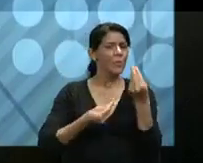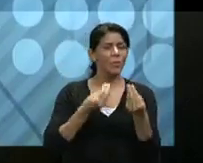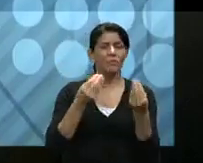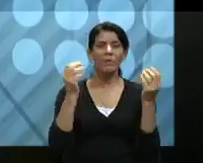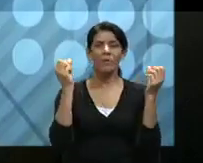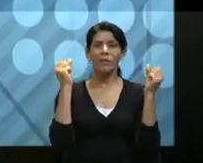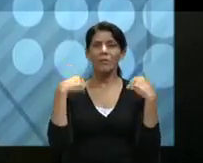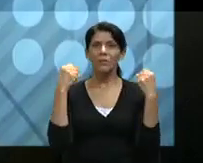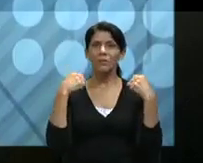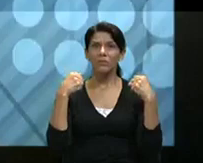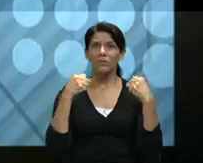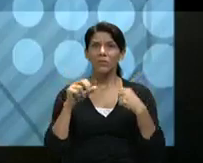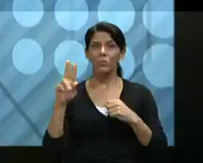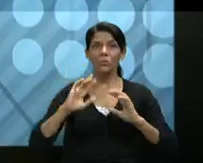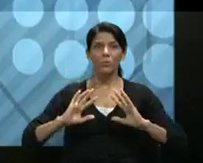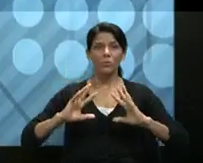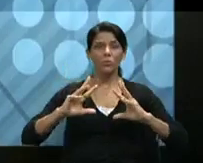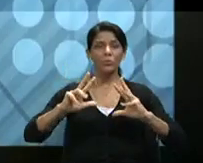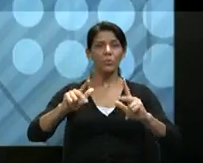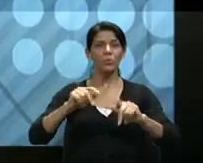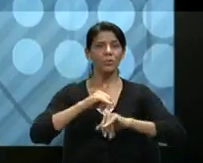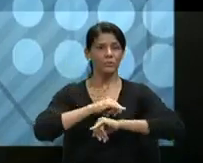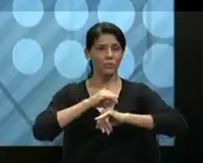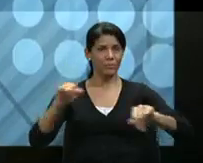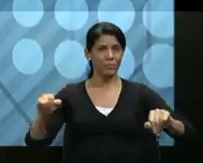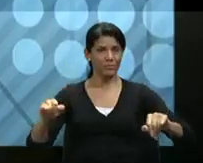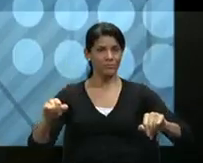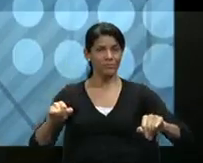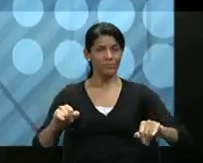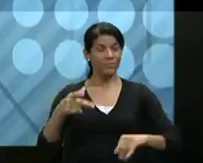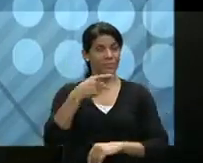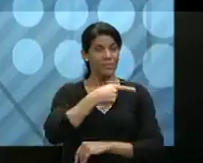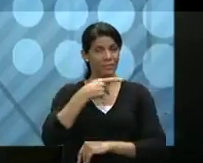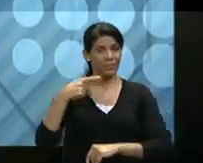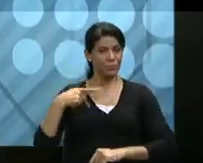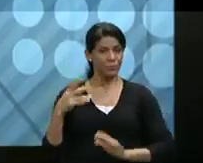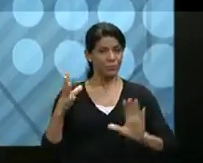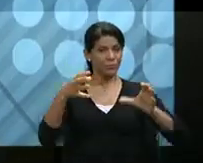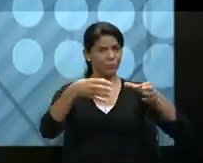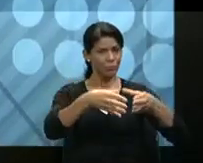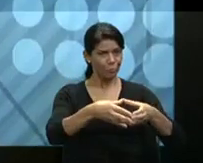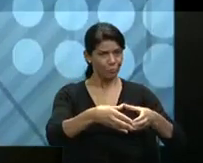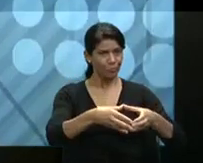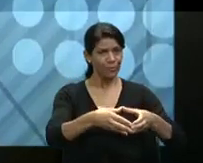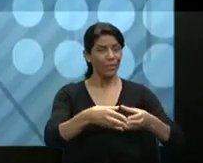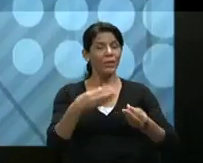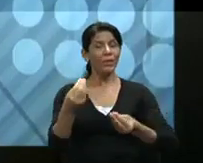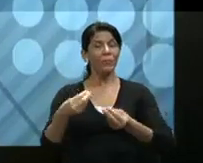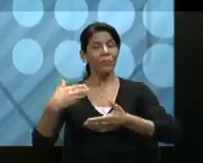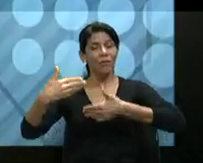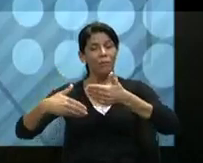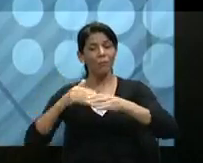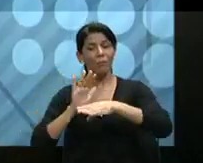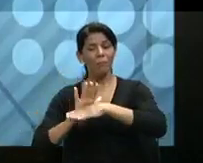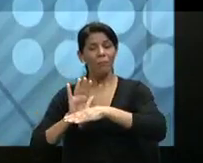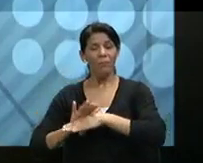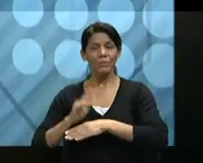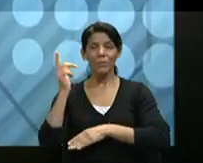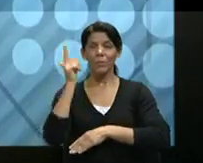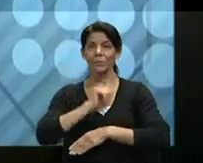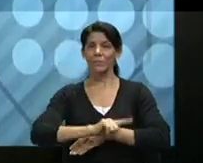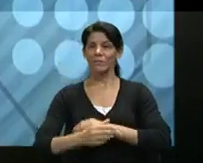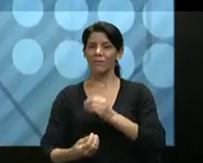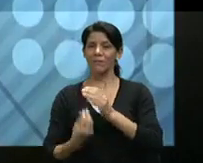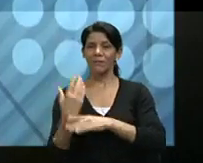utilizar todas as informações da saúde coletiva e como ela vai trabalhar para que a gente possa estabelecer, assim,